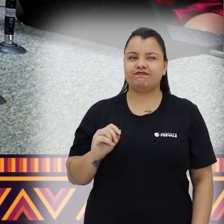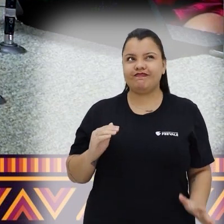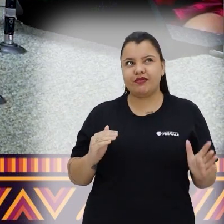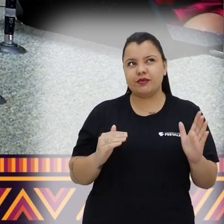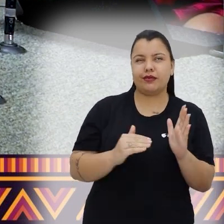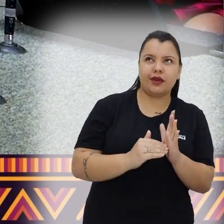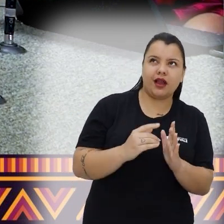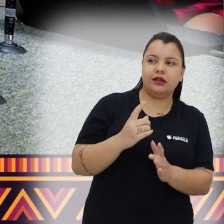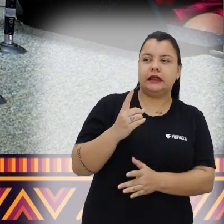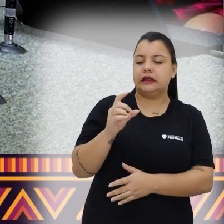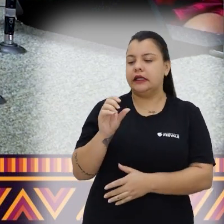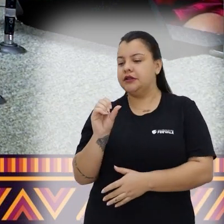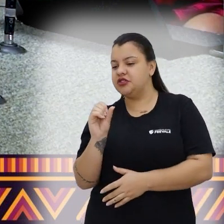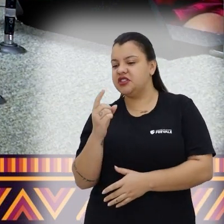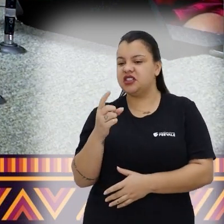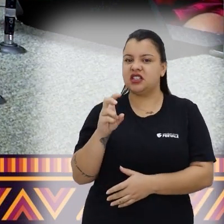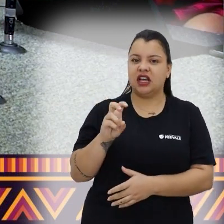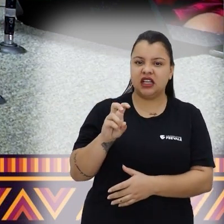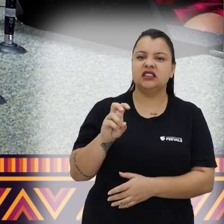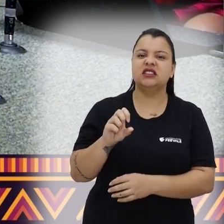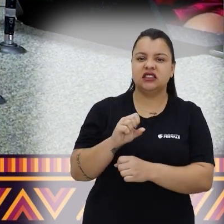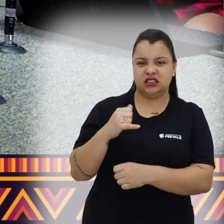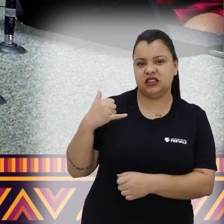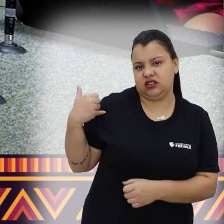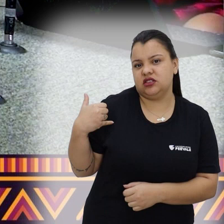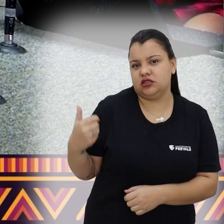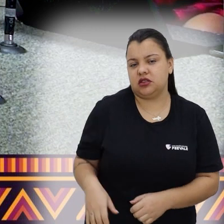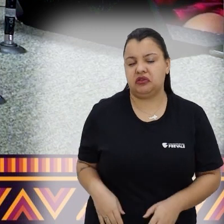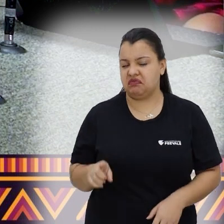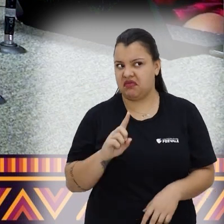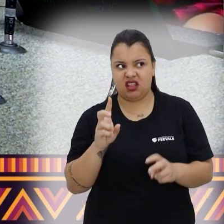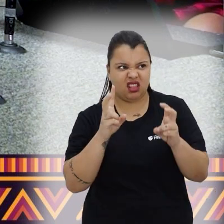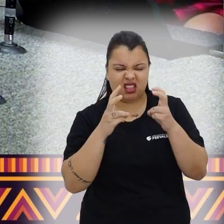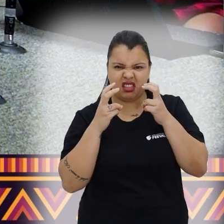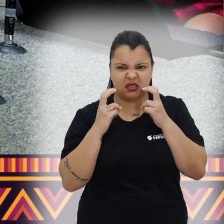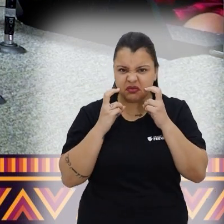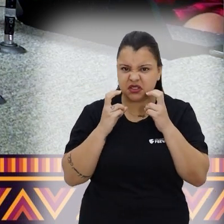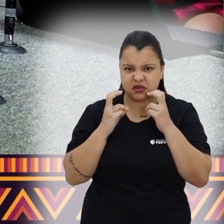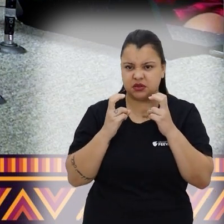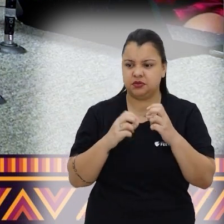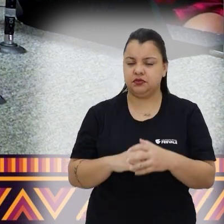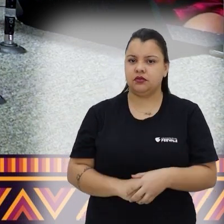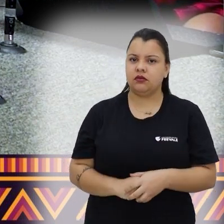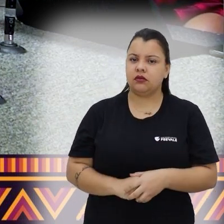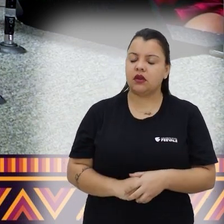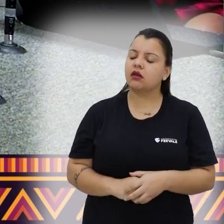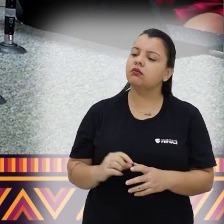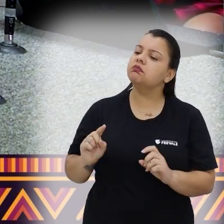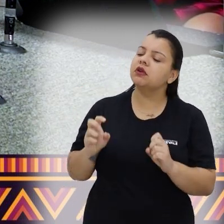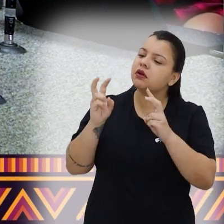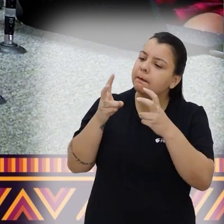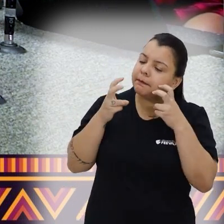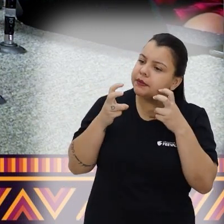uns 15, 16 anos, assim, sem essa percepção. E essa percepção,